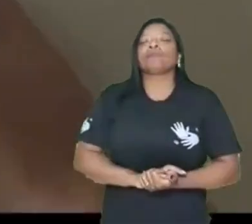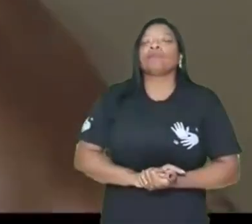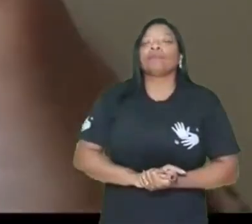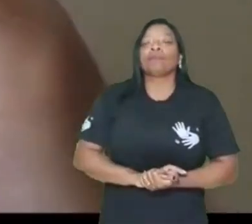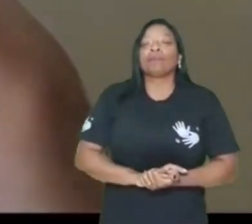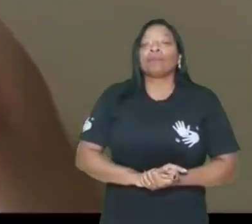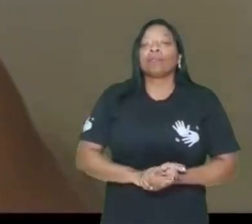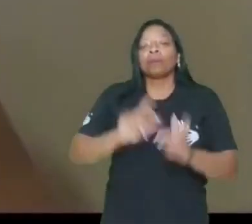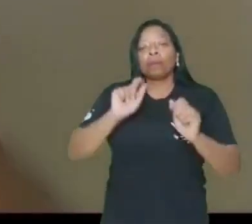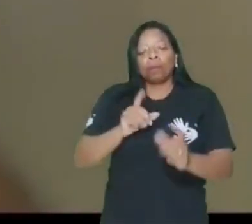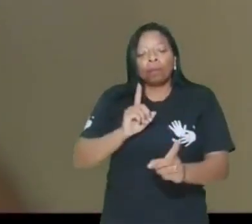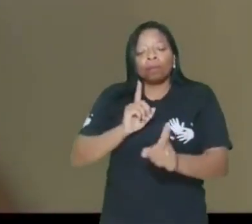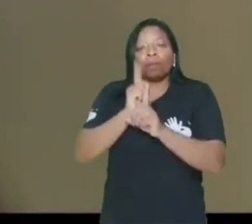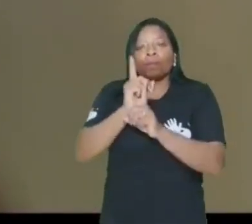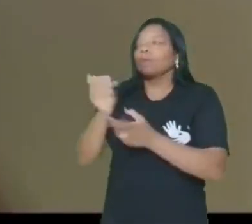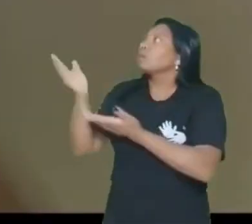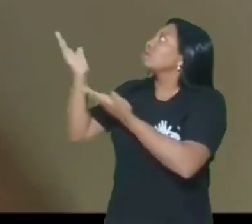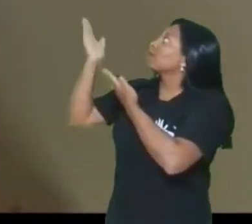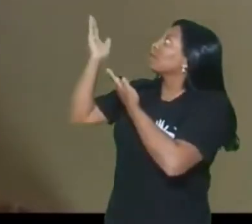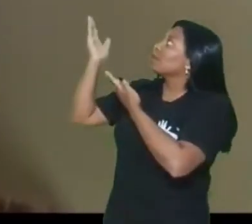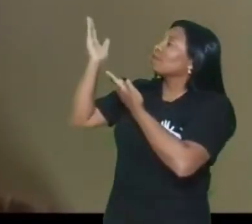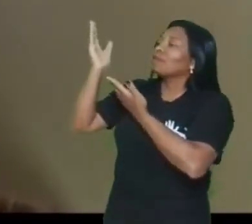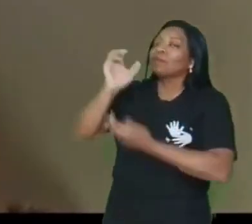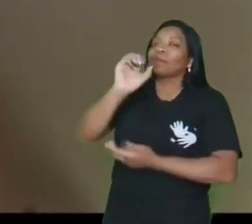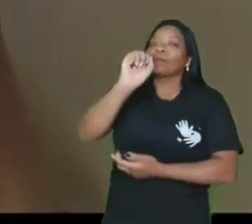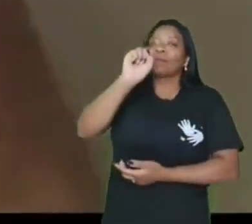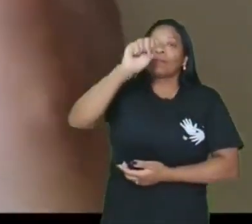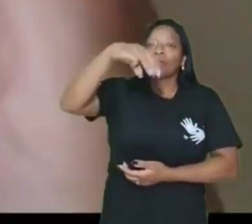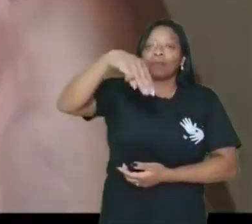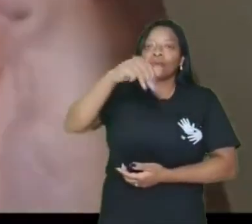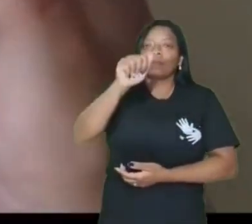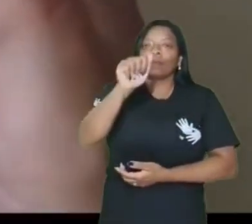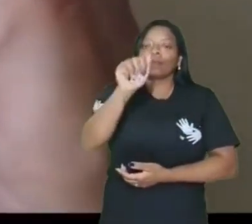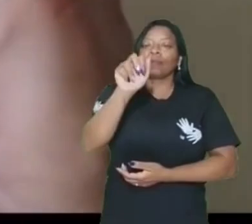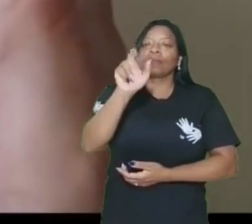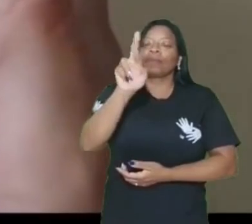você vem na função Smart View